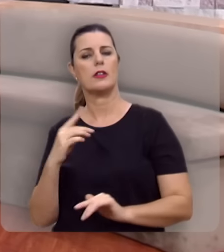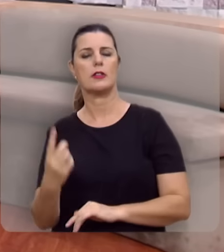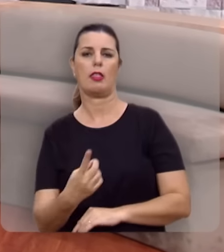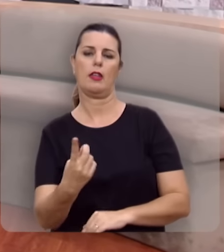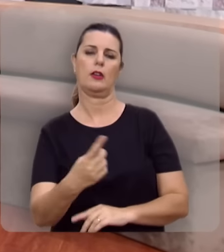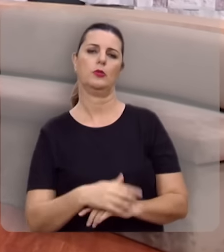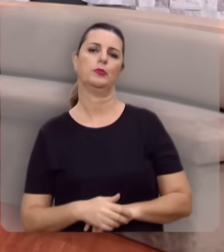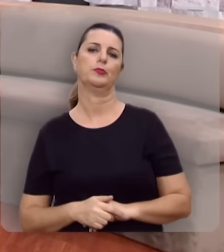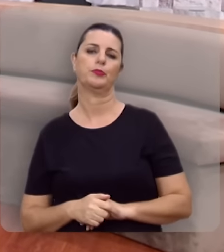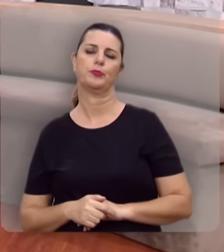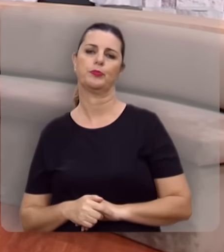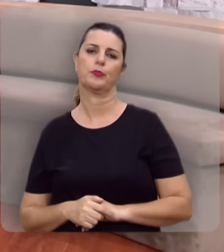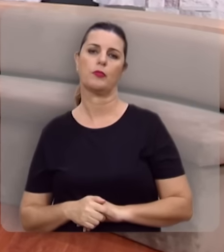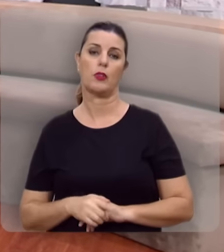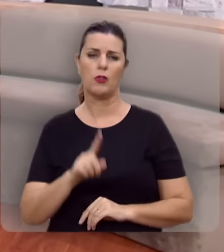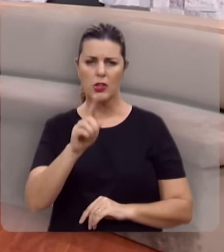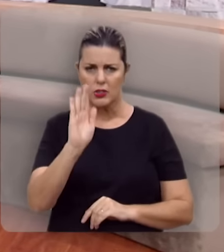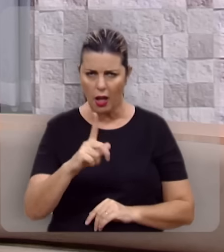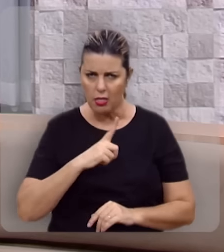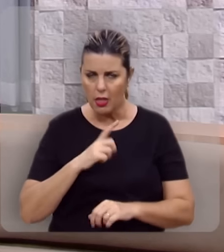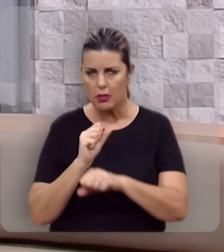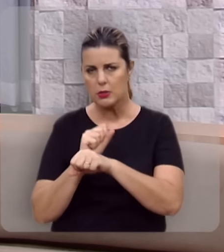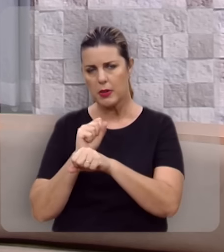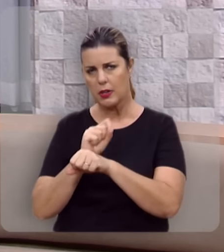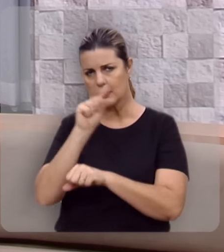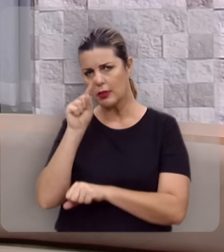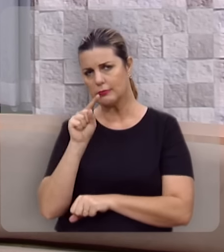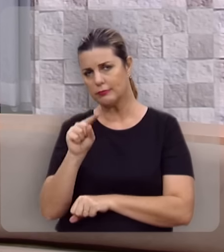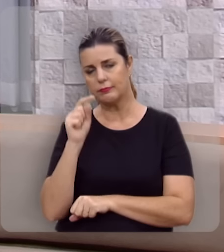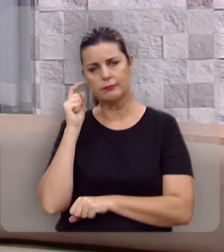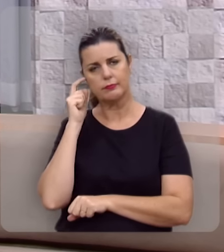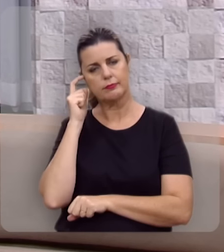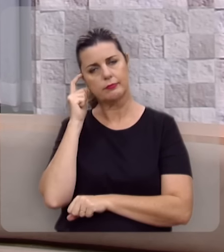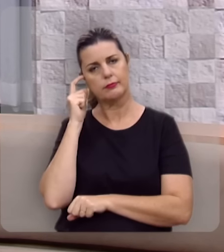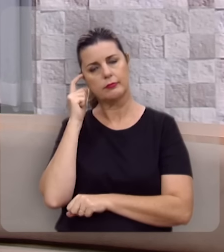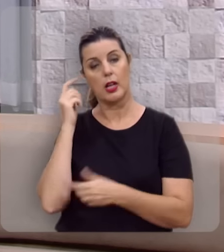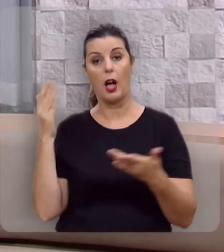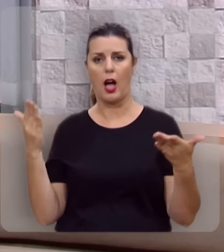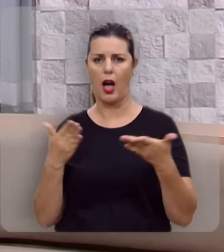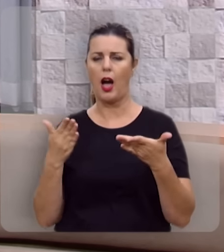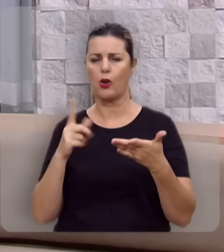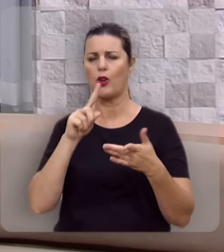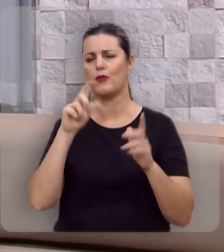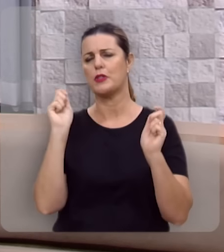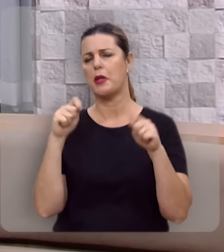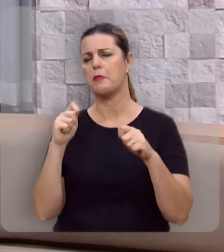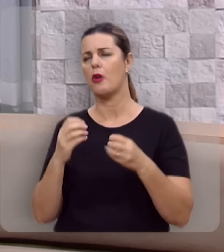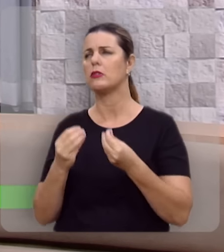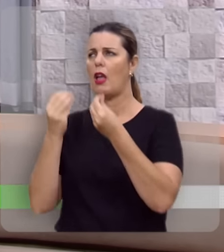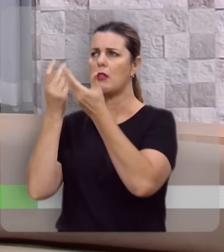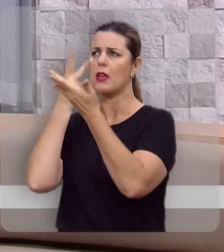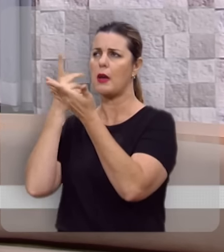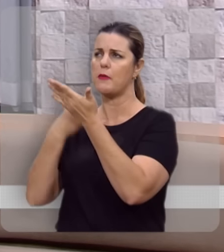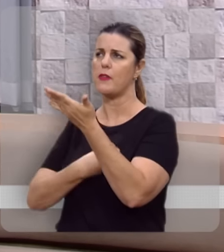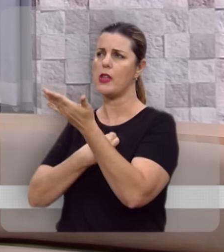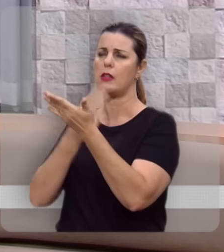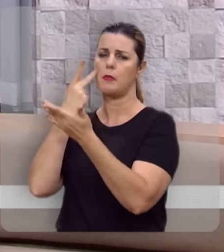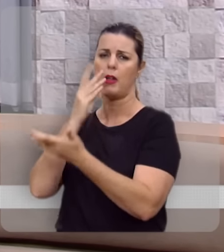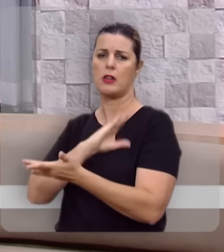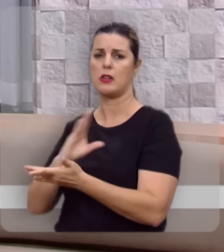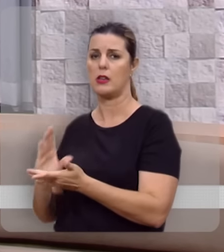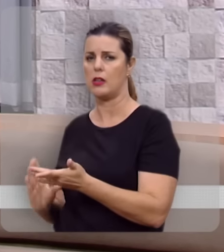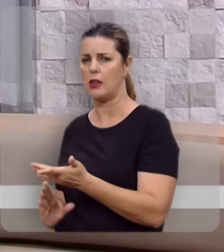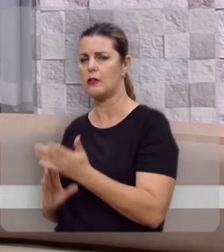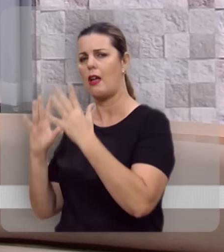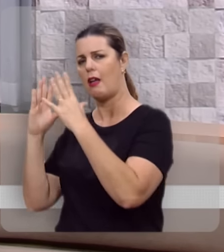bem-aventurança eterna. Você já tem essa esperança? Agora mesmo você pode se render a Cristo, entregar